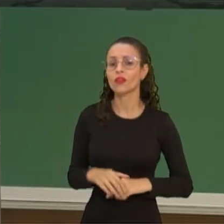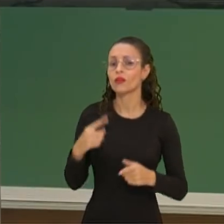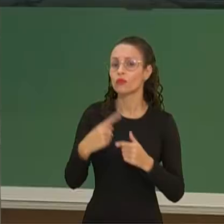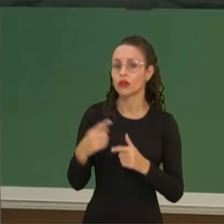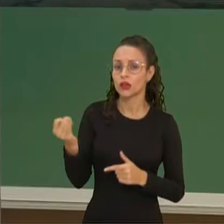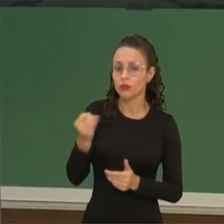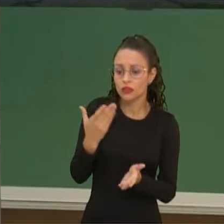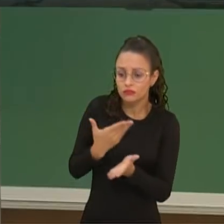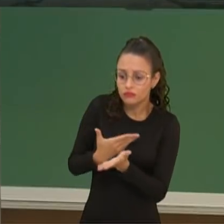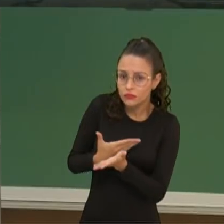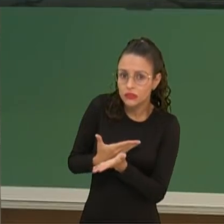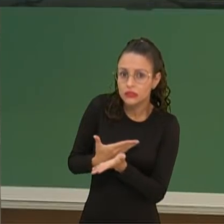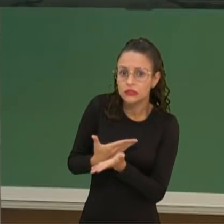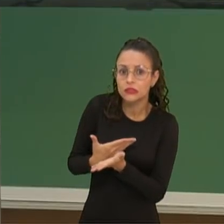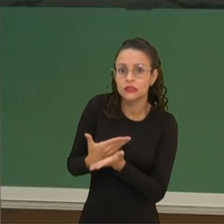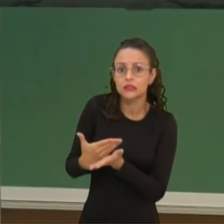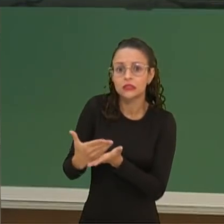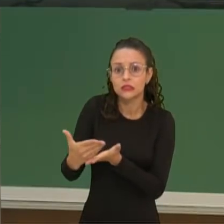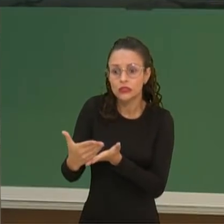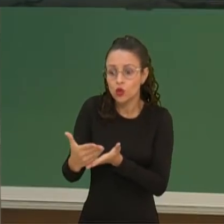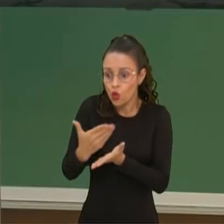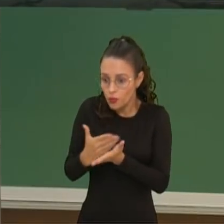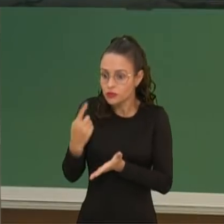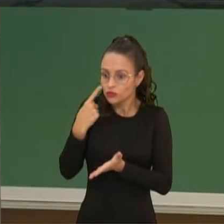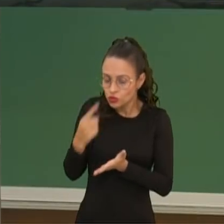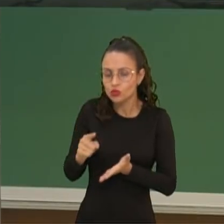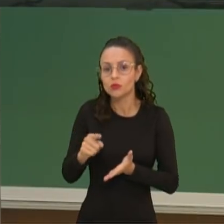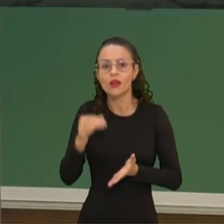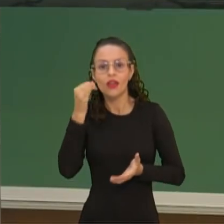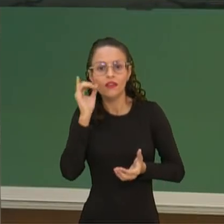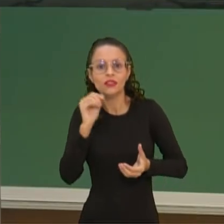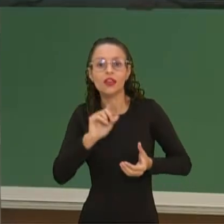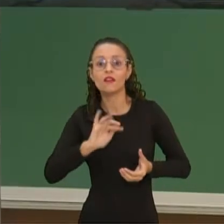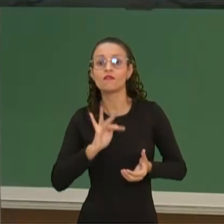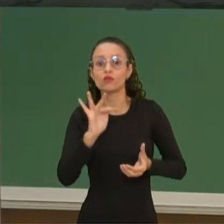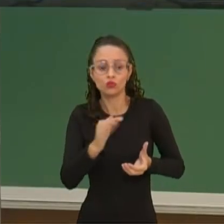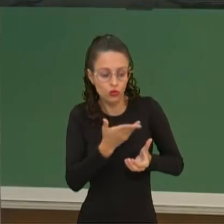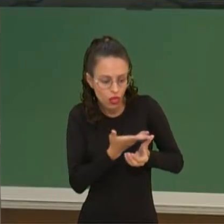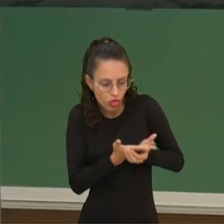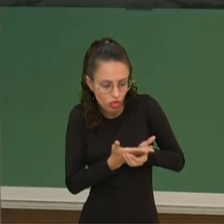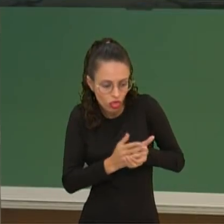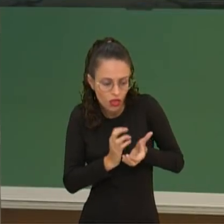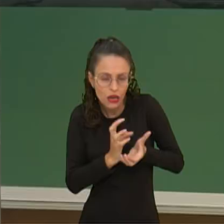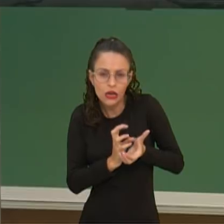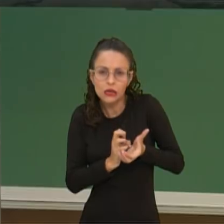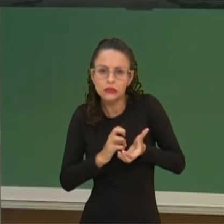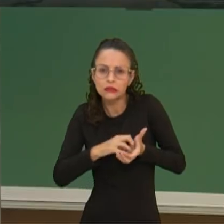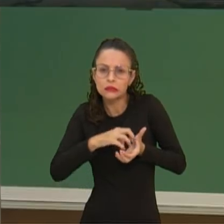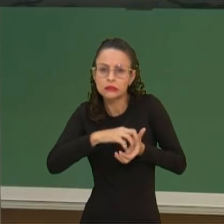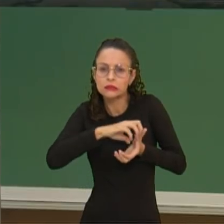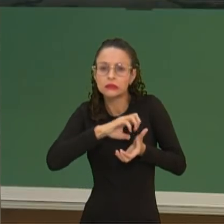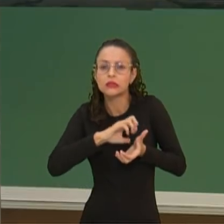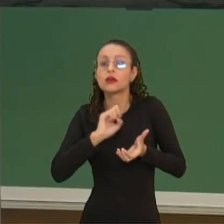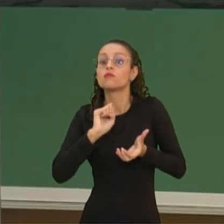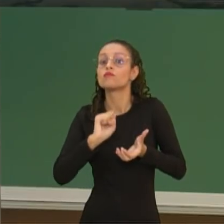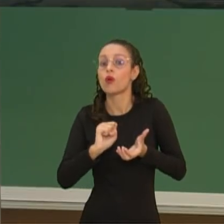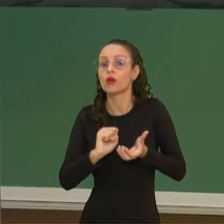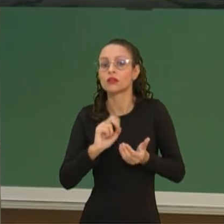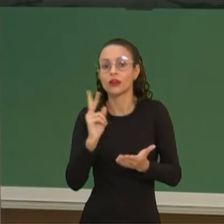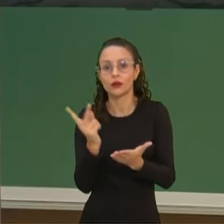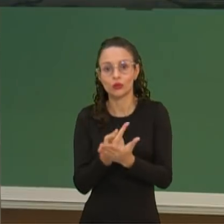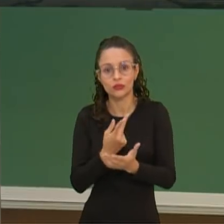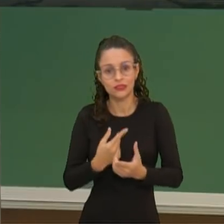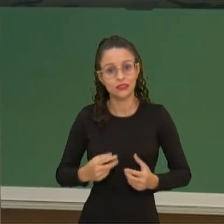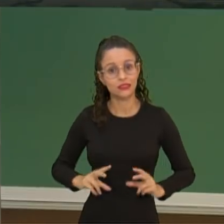início? Para que isso não vire uma úlcera, uma ferida no seu estômago, ou ainda pior, para que isso não possa gerar